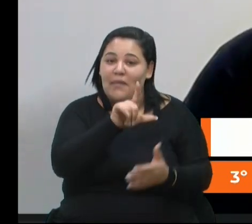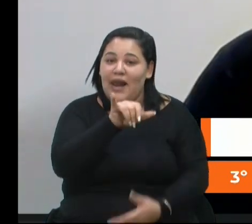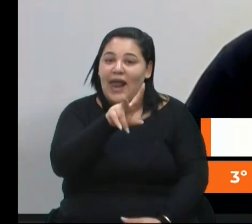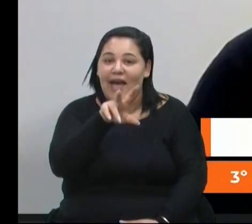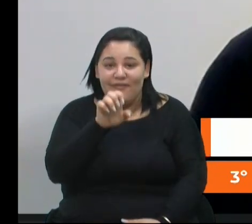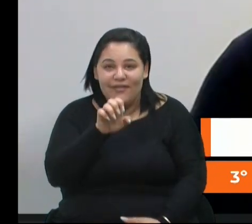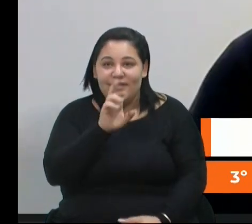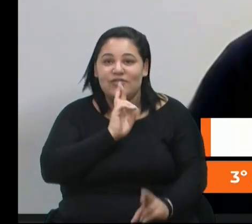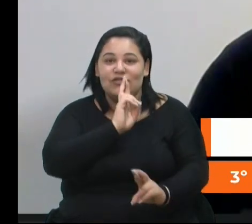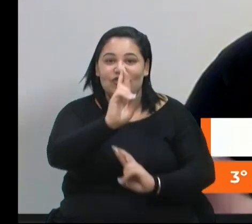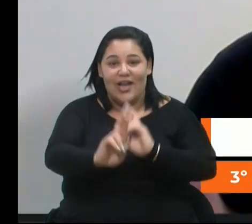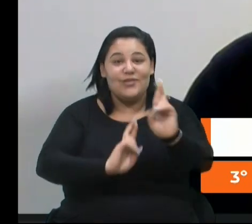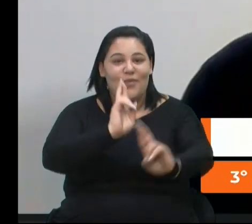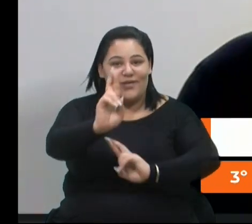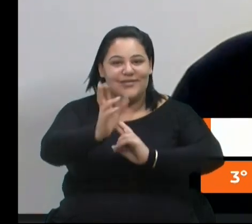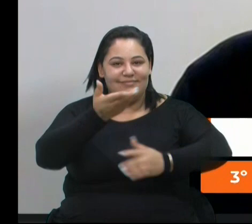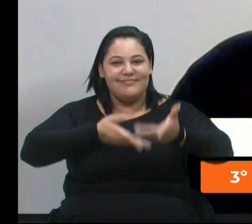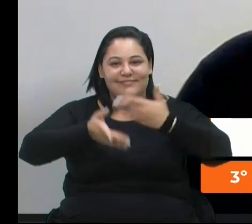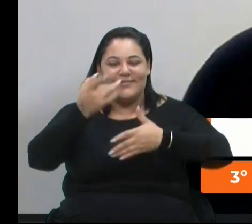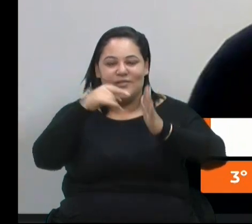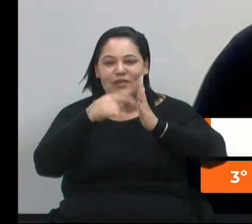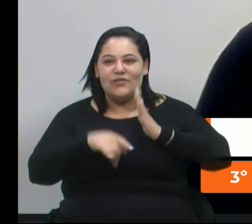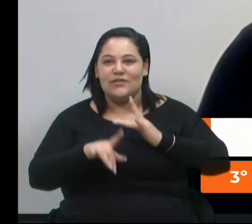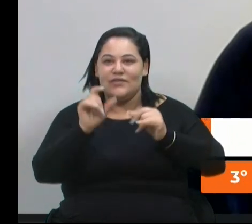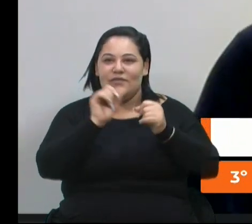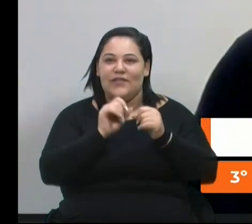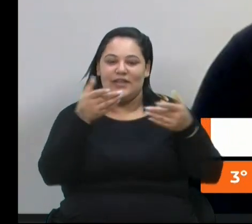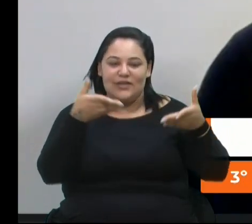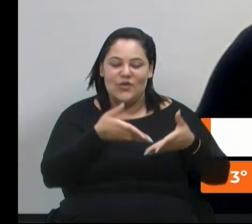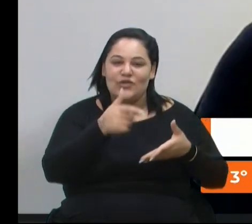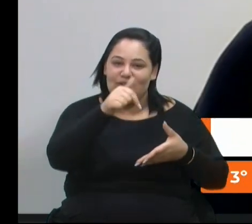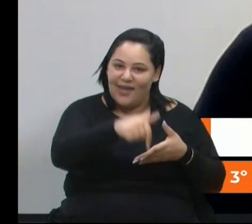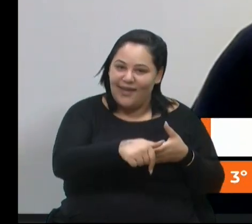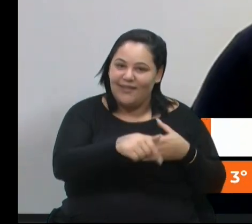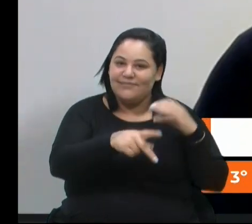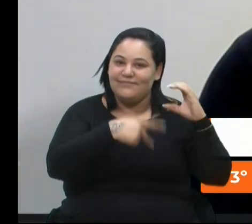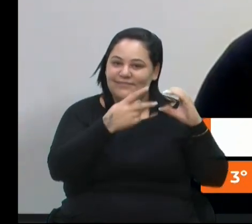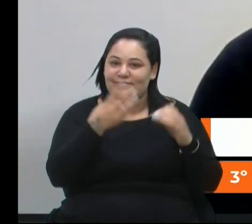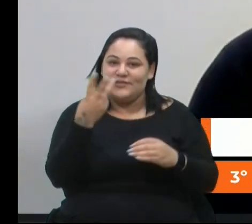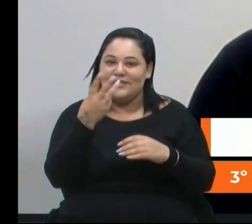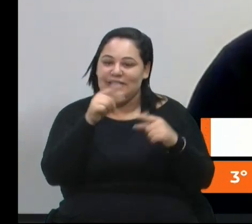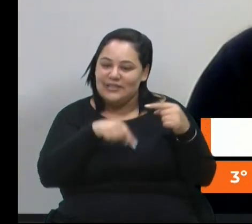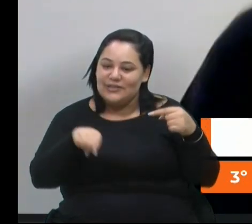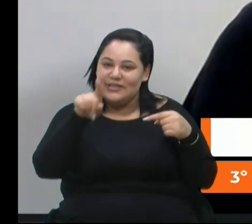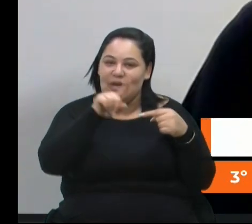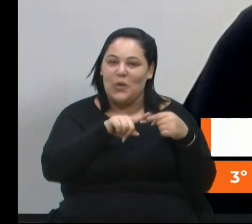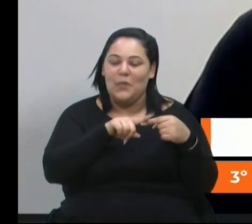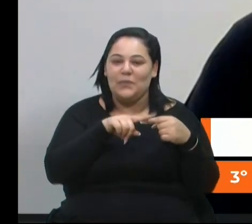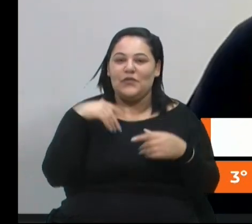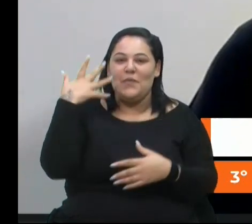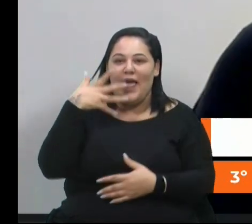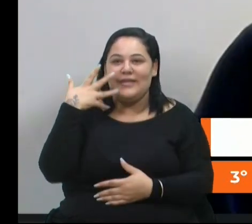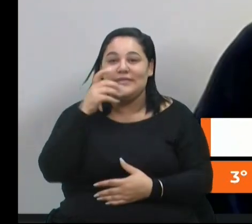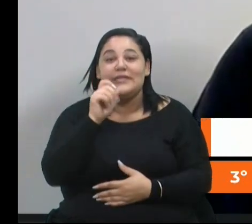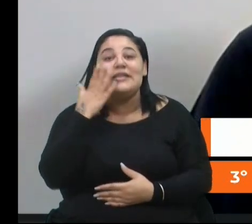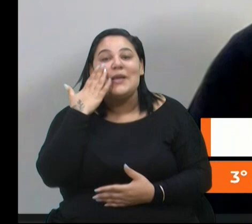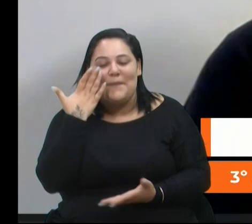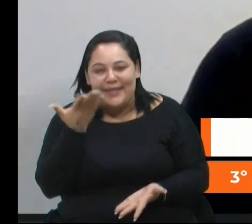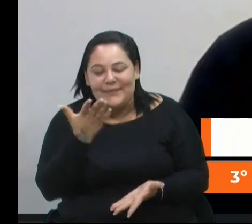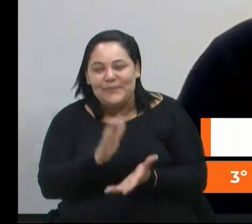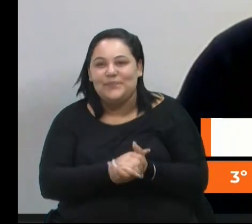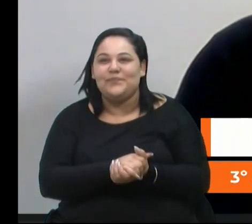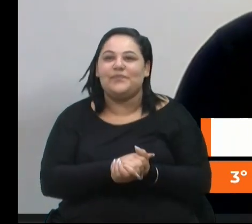respostas. Uma live só de respostas das perguntas feitas na live do terceiro ciclo. Quem sabe,